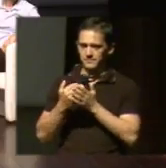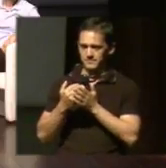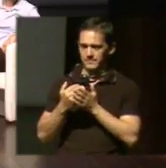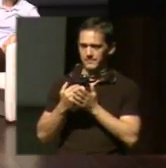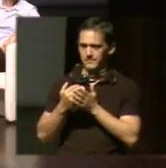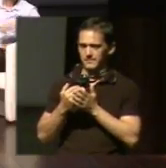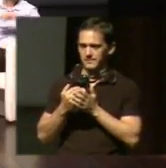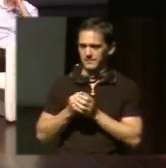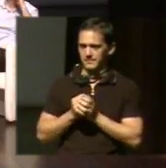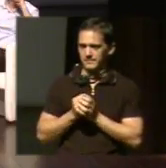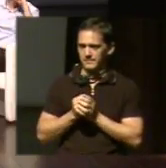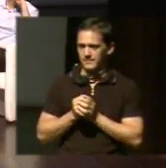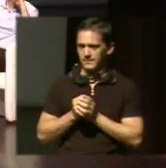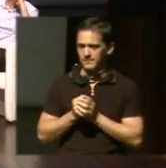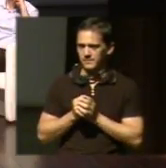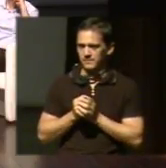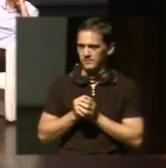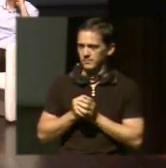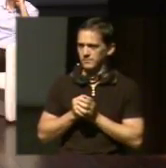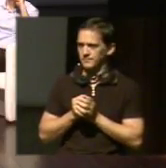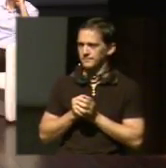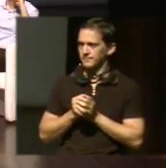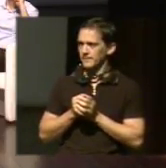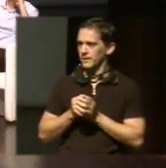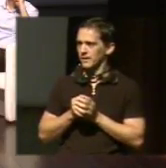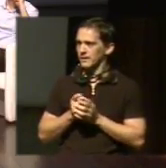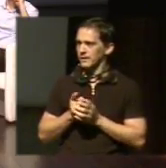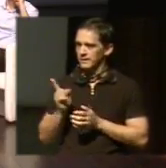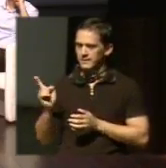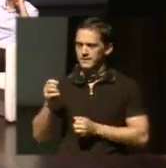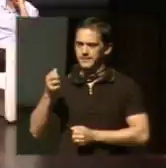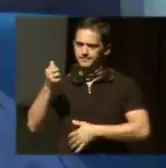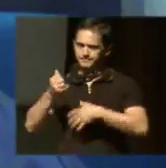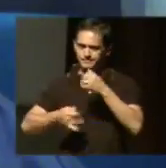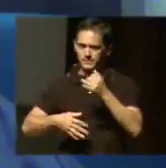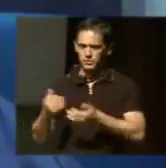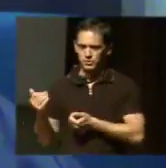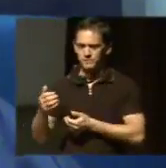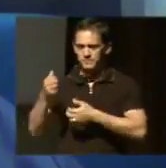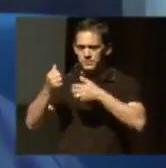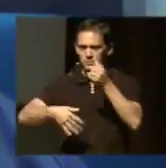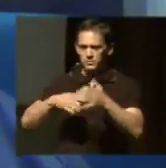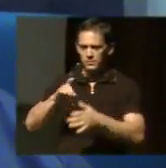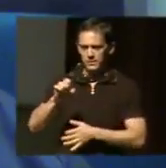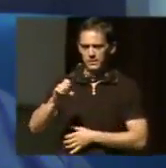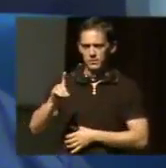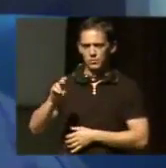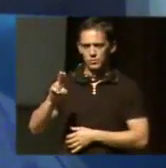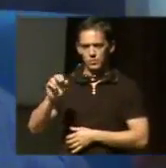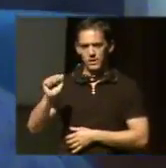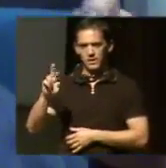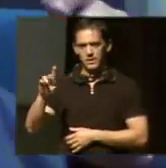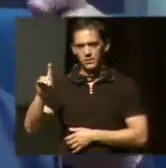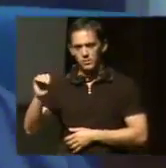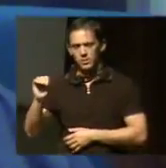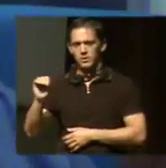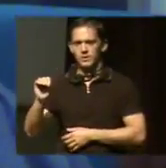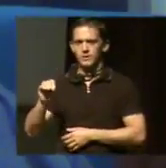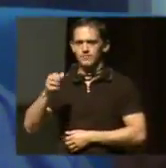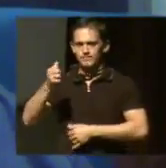dele, Eduardo. Com muita propriedade as tuas colocações, Eduardo. Me chamou a